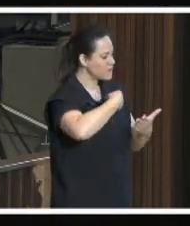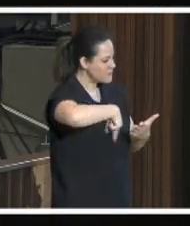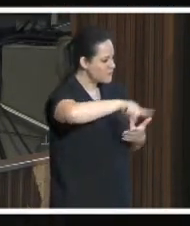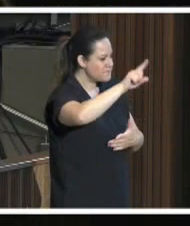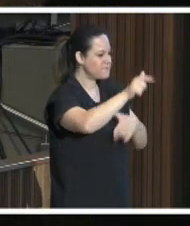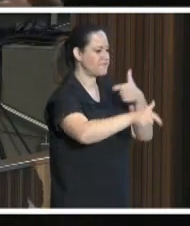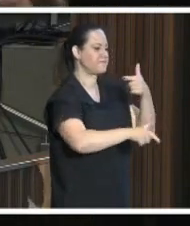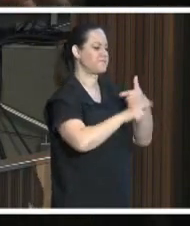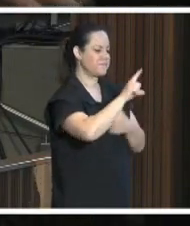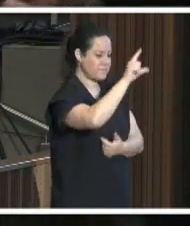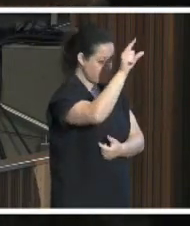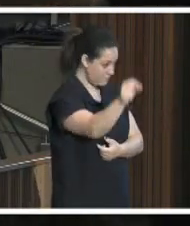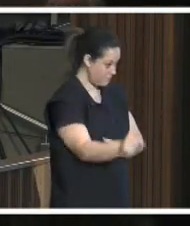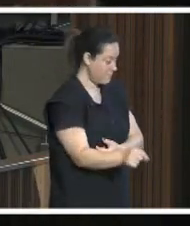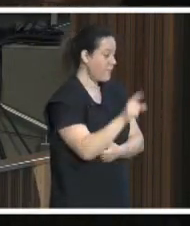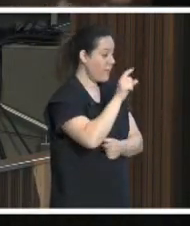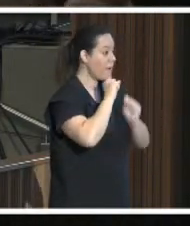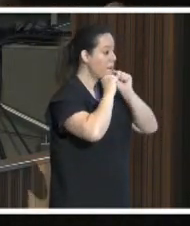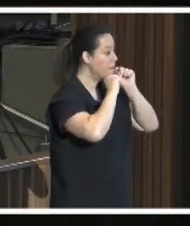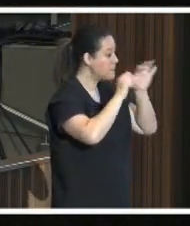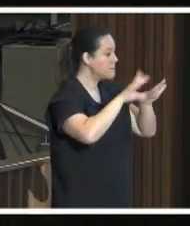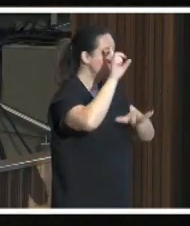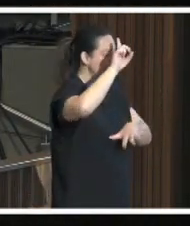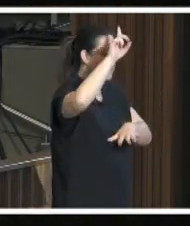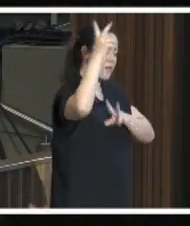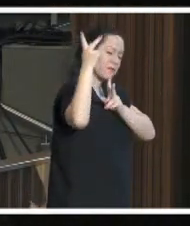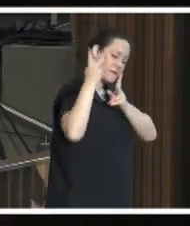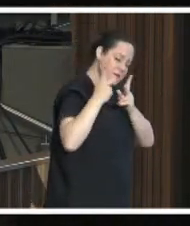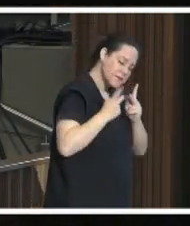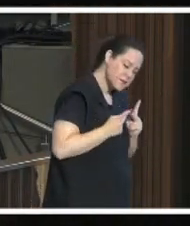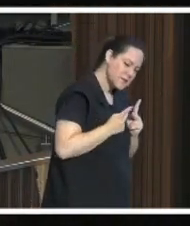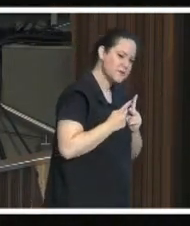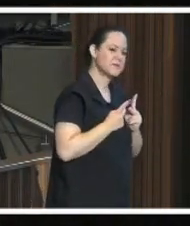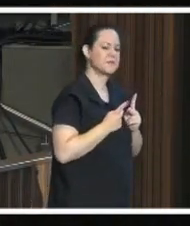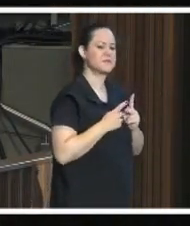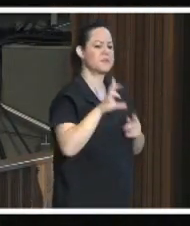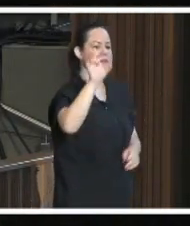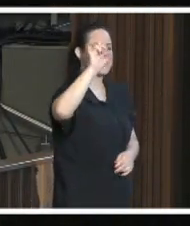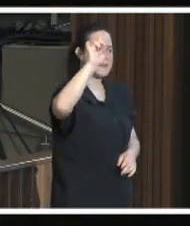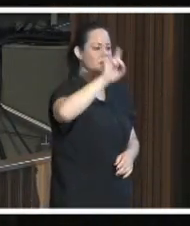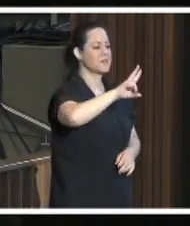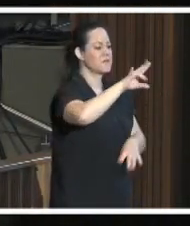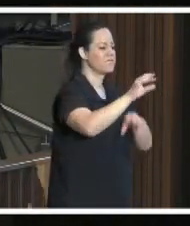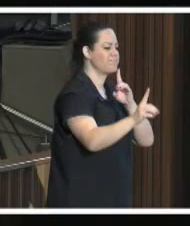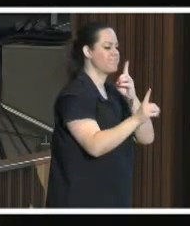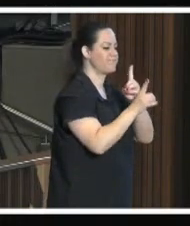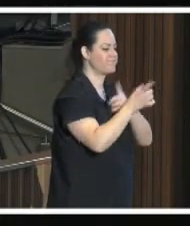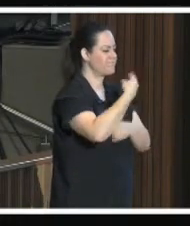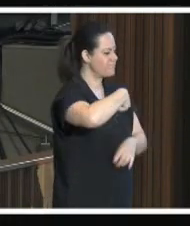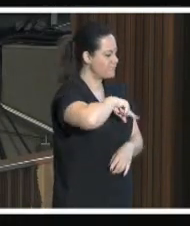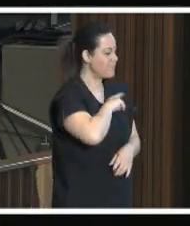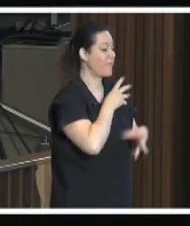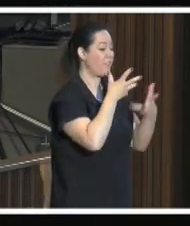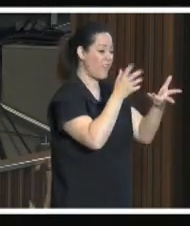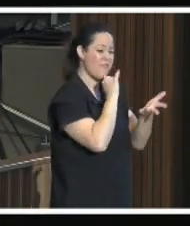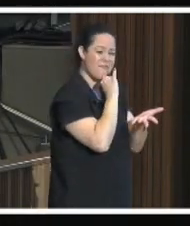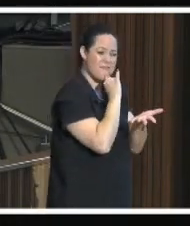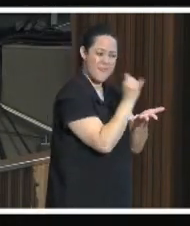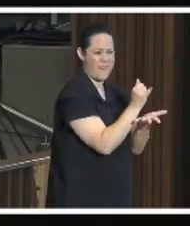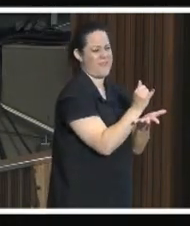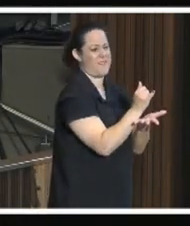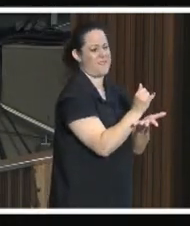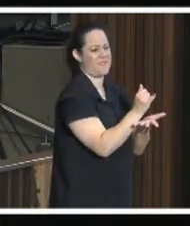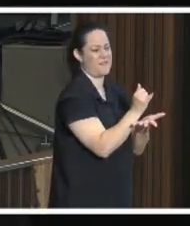E essa é a bênção de Deus, o Deus que nos visita, o Deus que vai ao nosso encontro, o Deus que quer falar